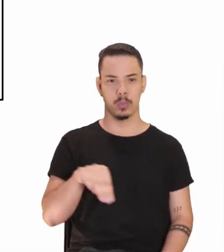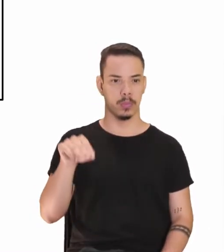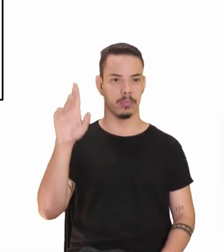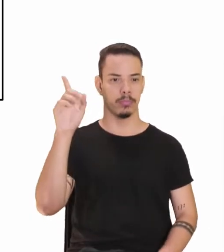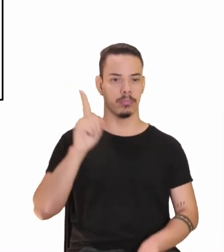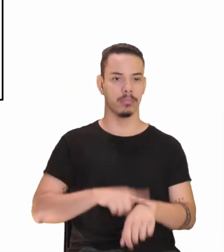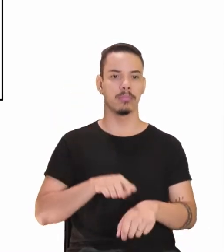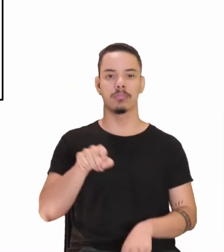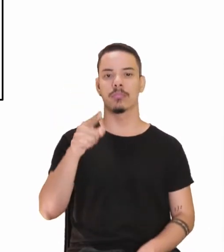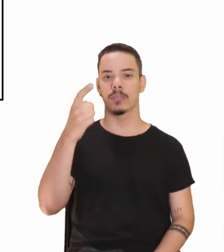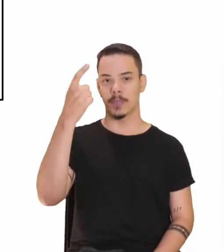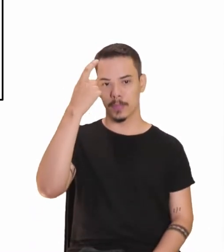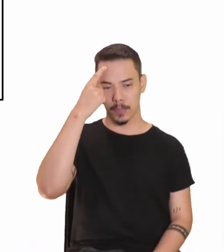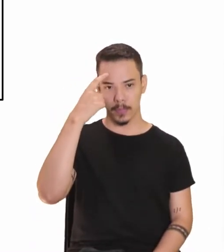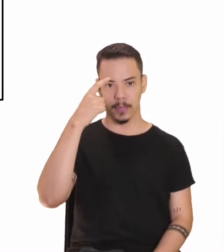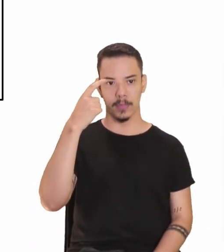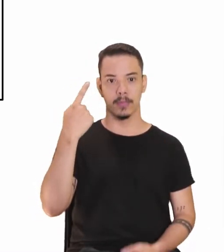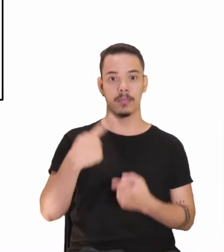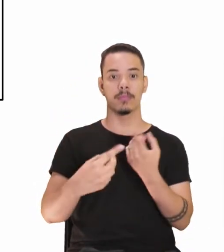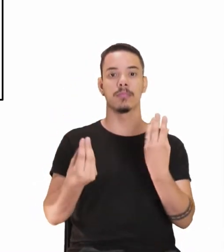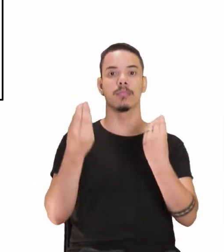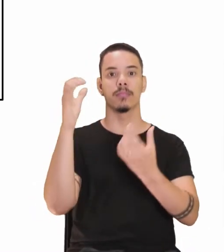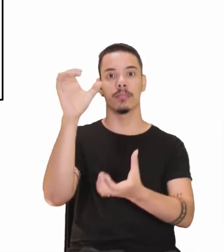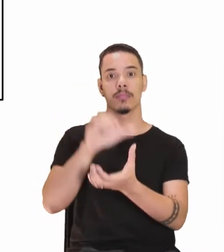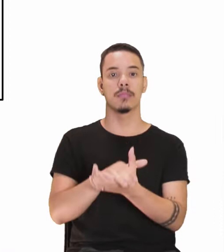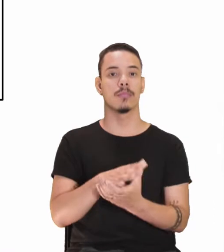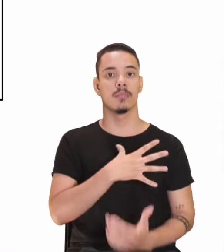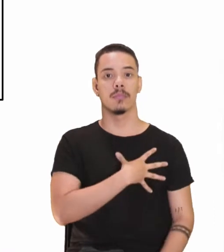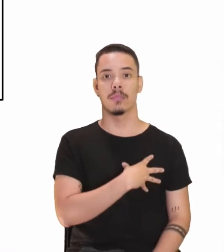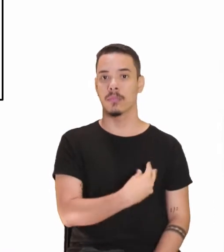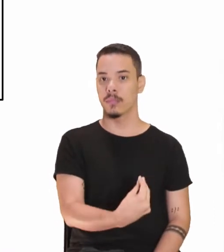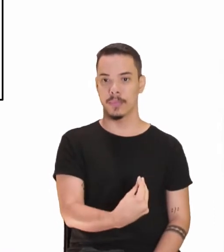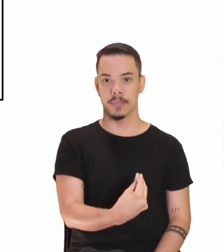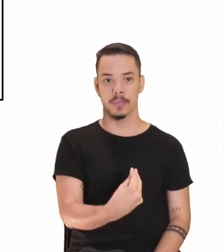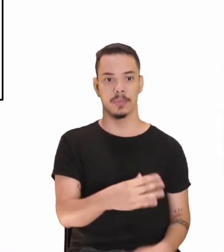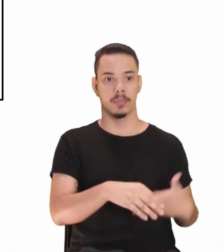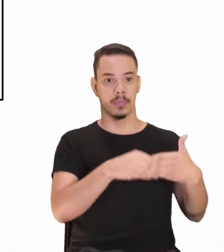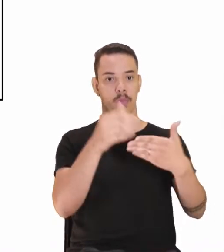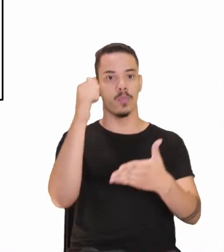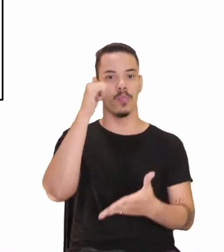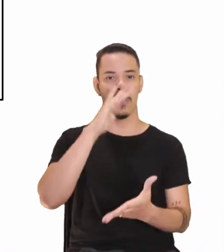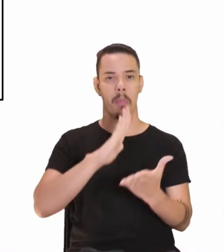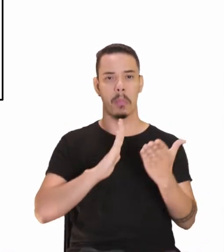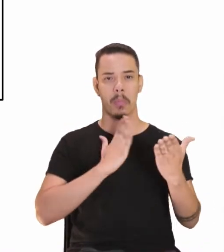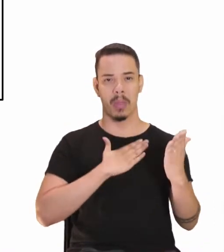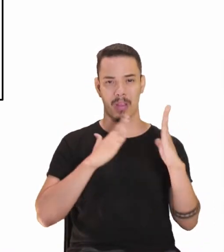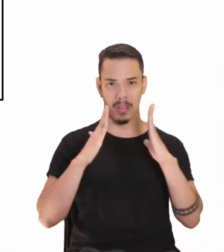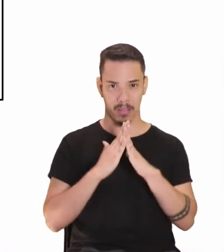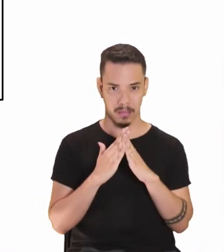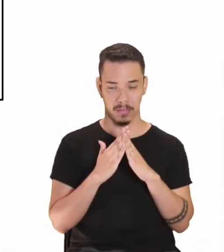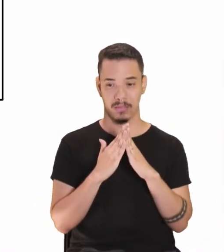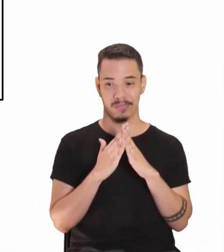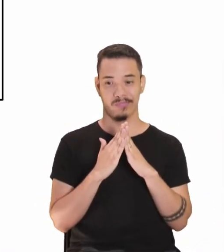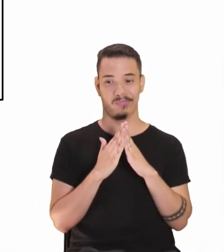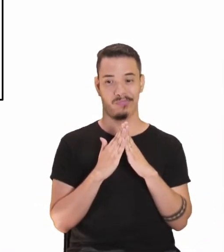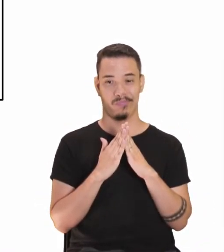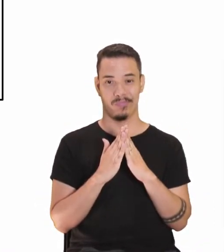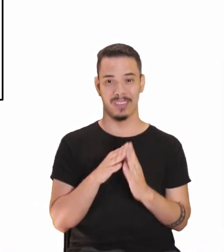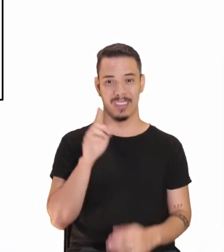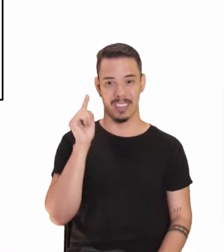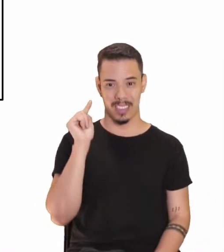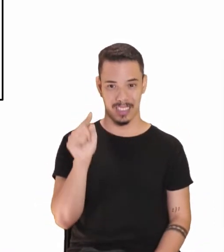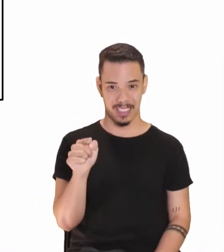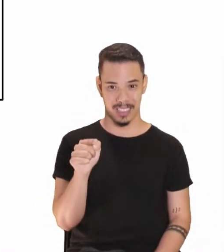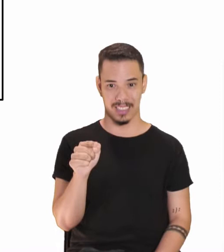Ora, eis aí está, para que se casou meu filho, e trouxe a mulher para minha casa. É isto